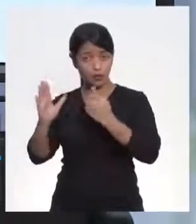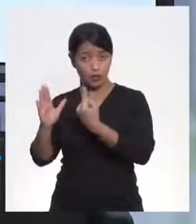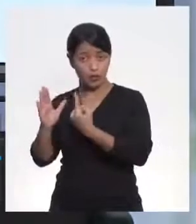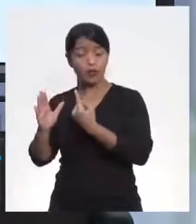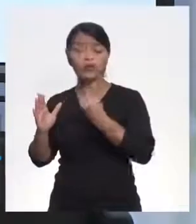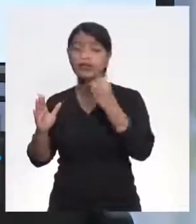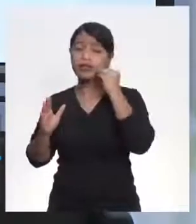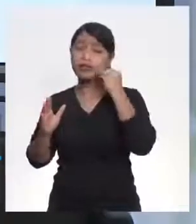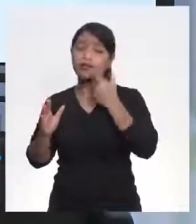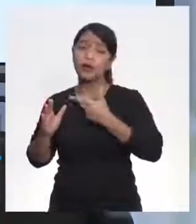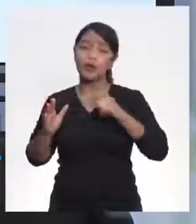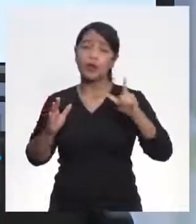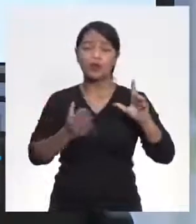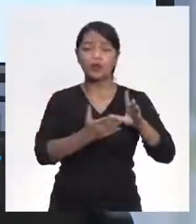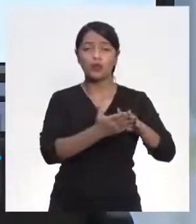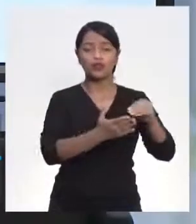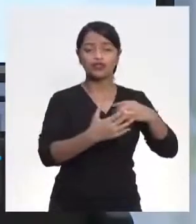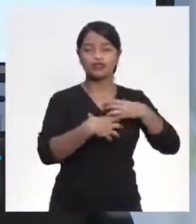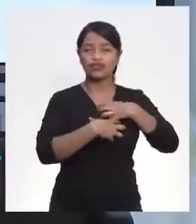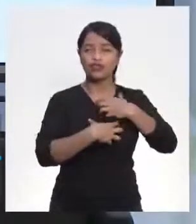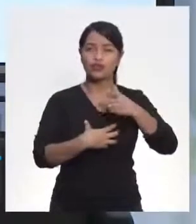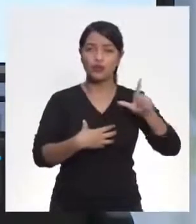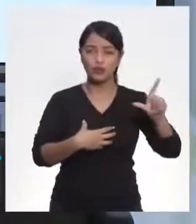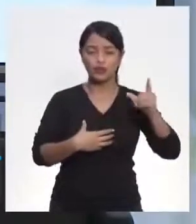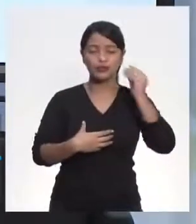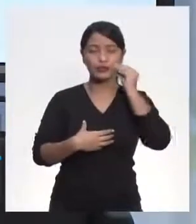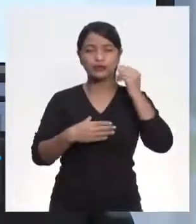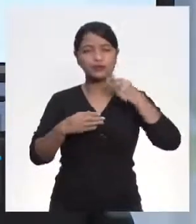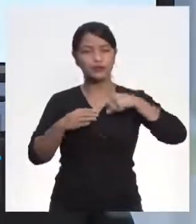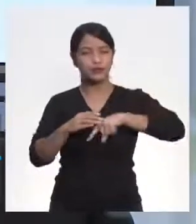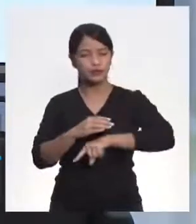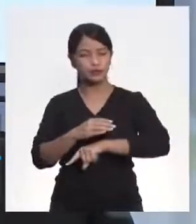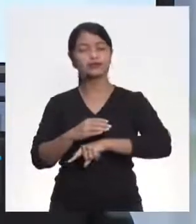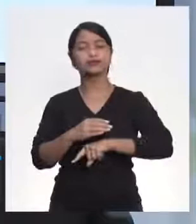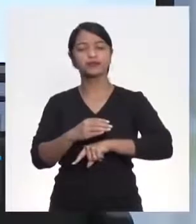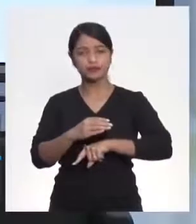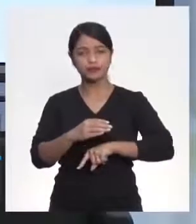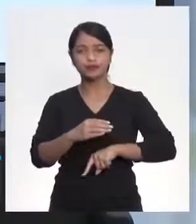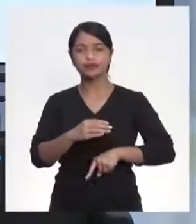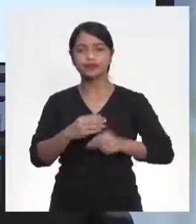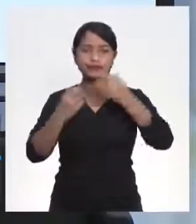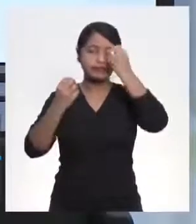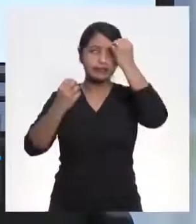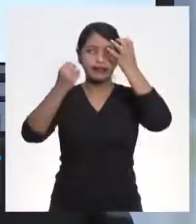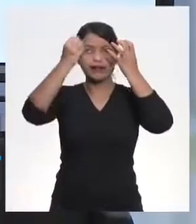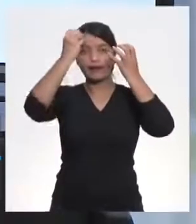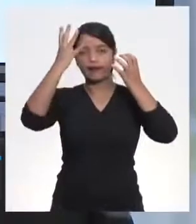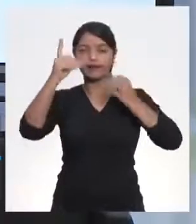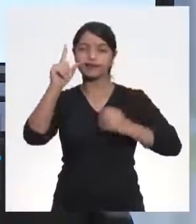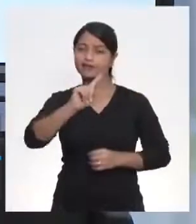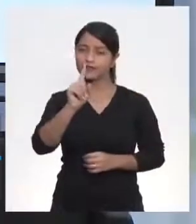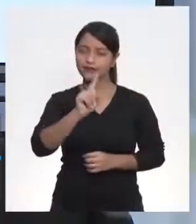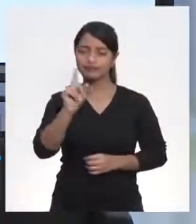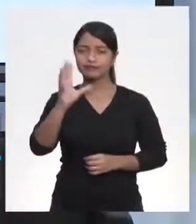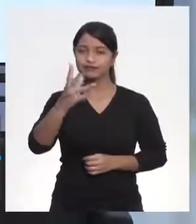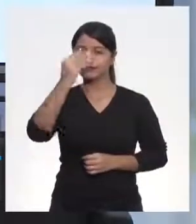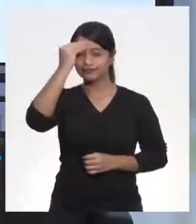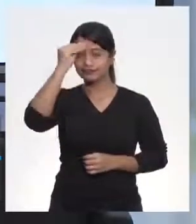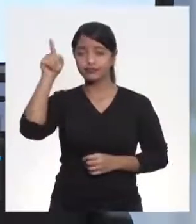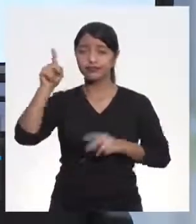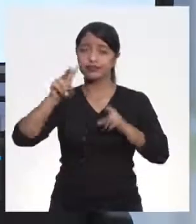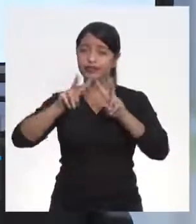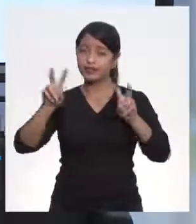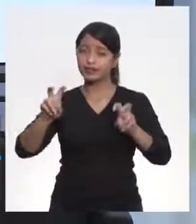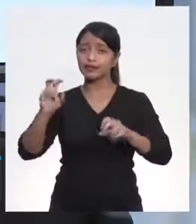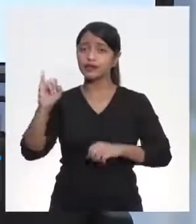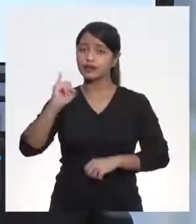né, Ale? Exato. Vamos tentar aprofundar aí, tentar refazer, não deixar cair no esquecimento, né, esse tema que é muito importante.